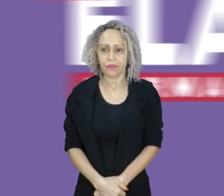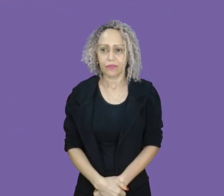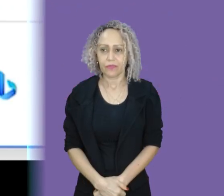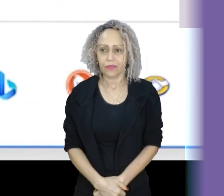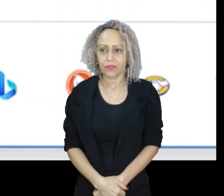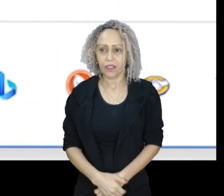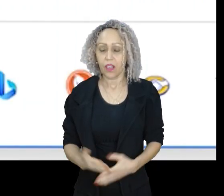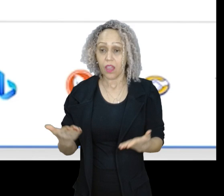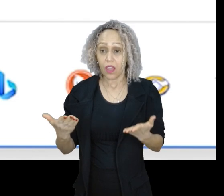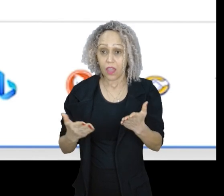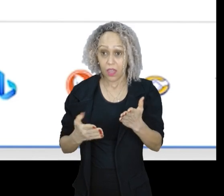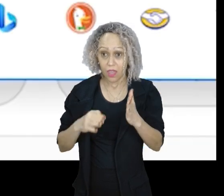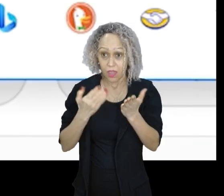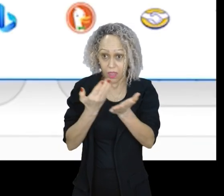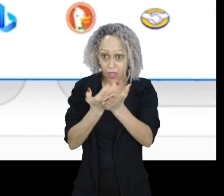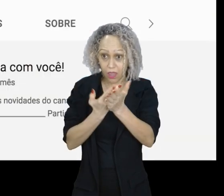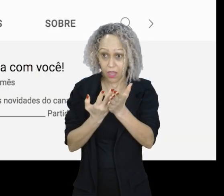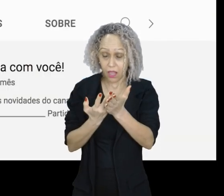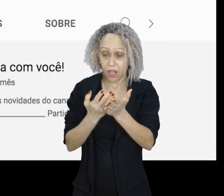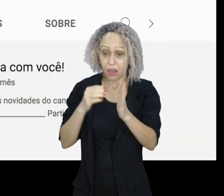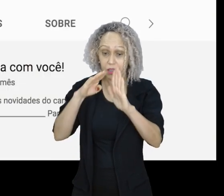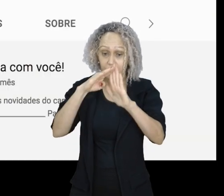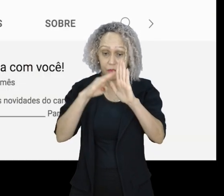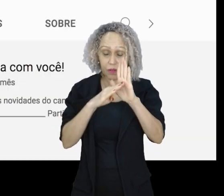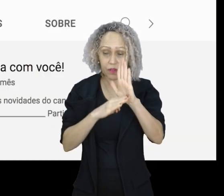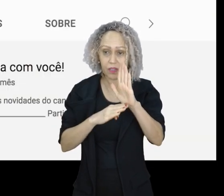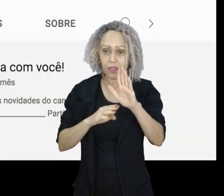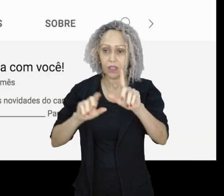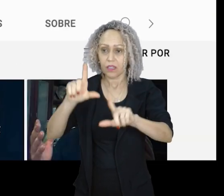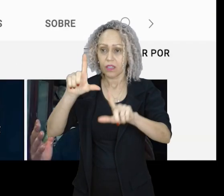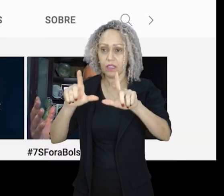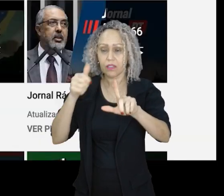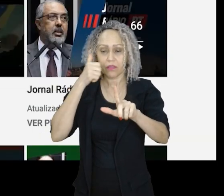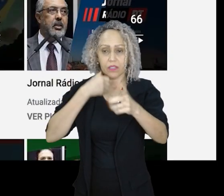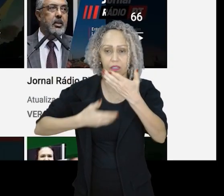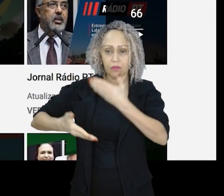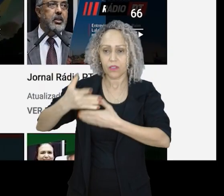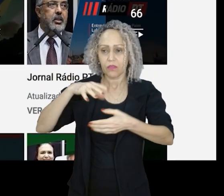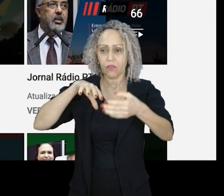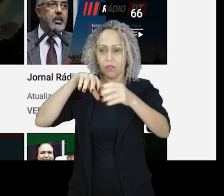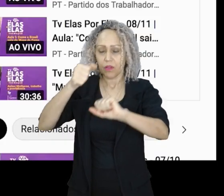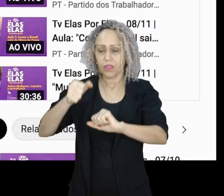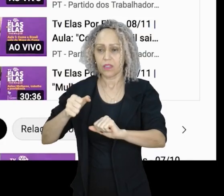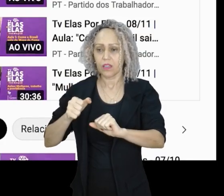Reveja esta e outras aulas na playlist do TV Elas por Elas Formação, no